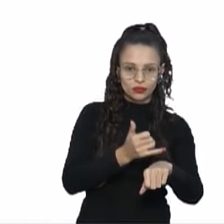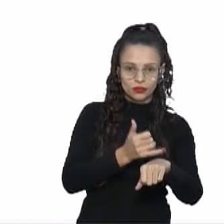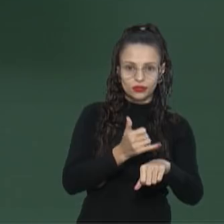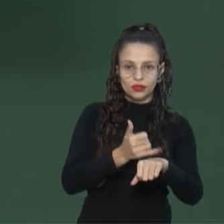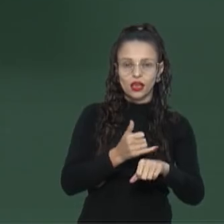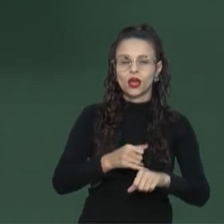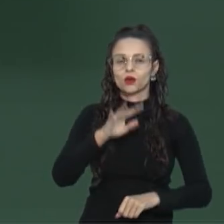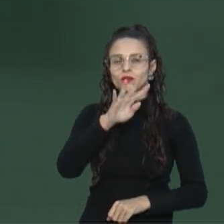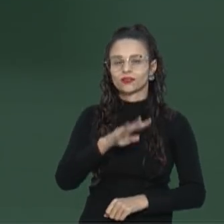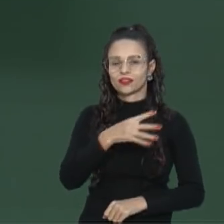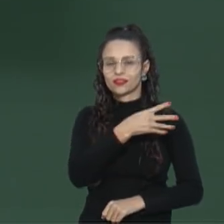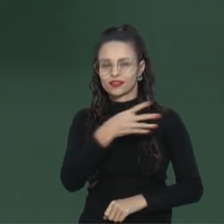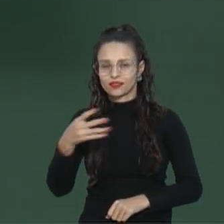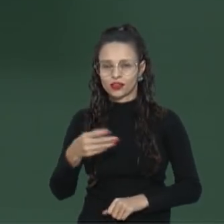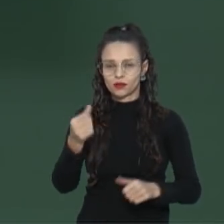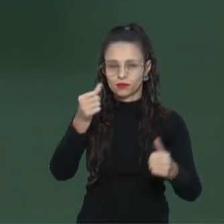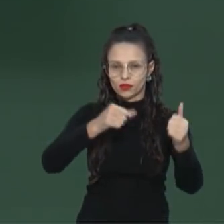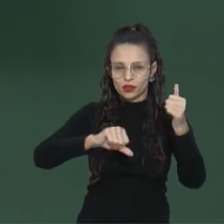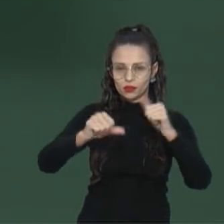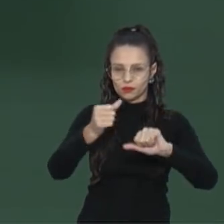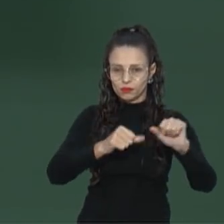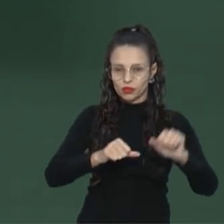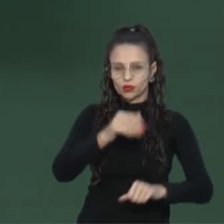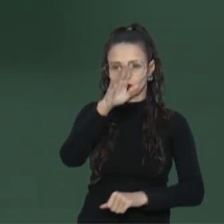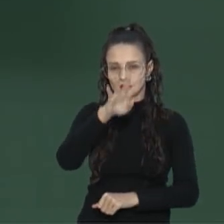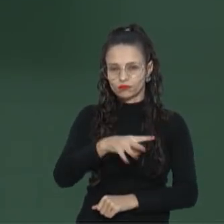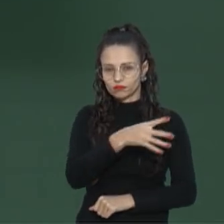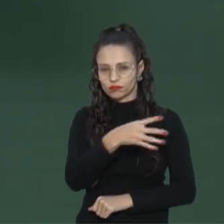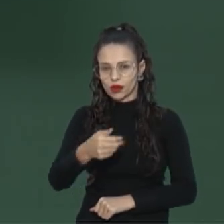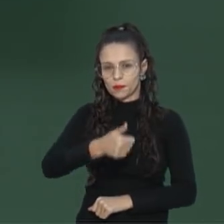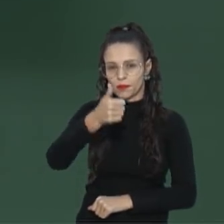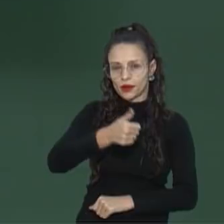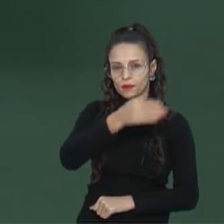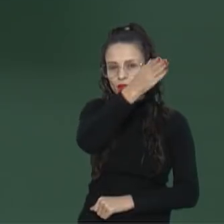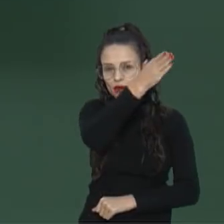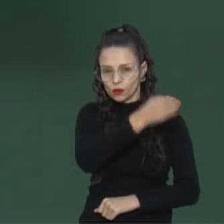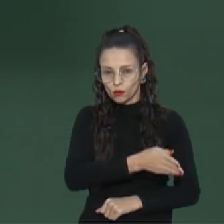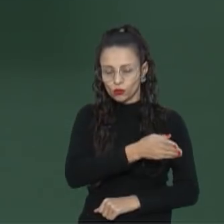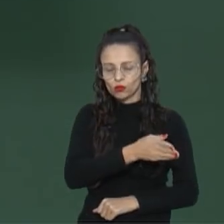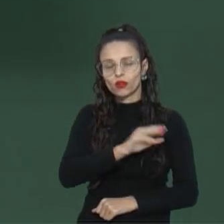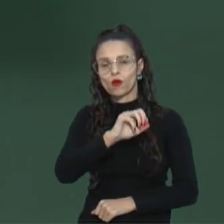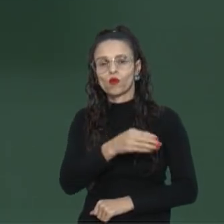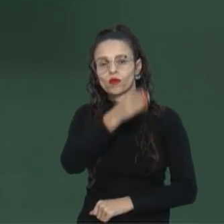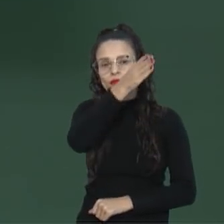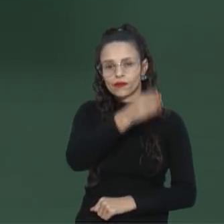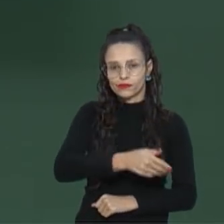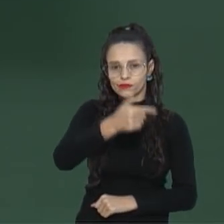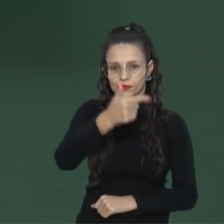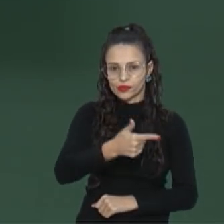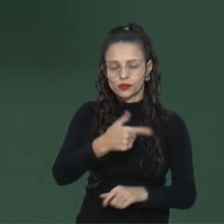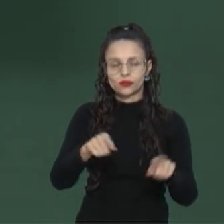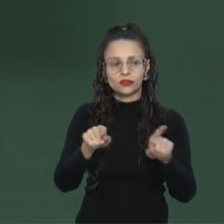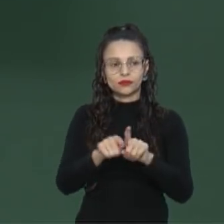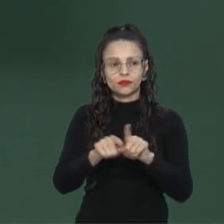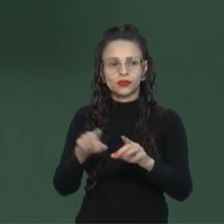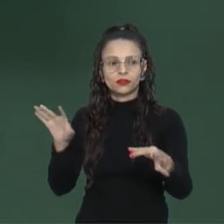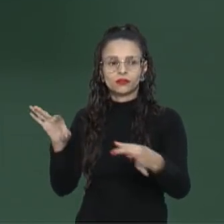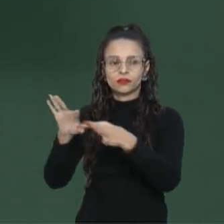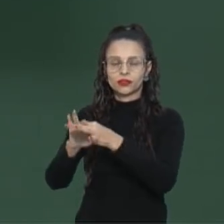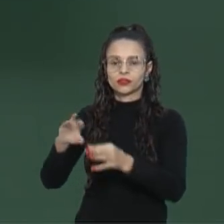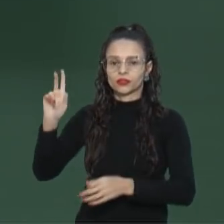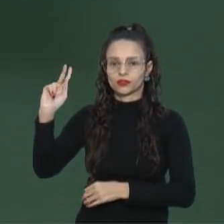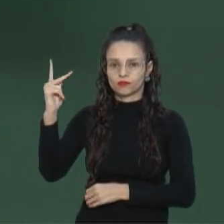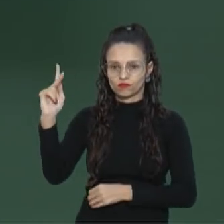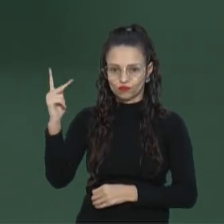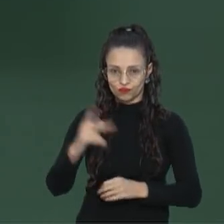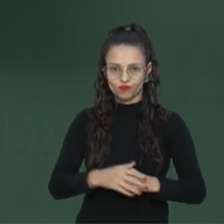tabela periódica, ou com metal alcalino terroso, segunda coluna da tabela periódica, ou ligado com o